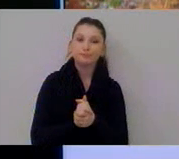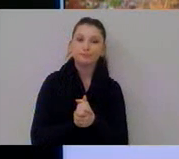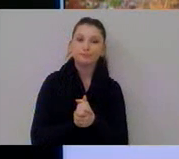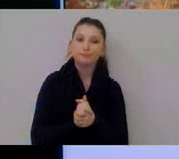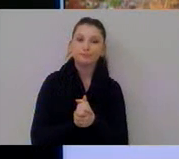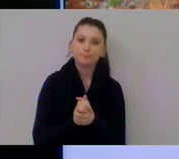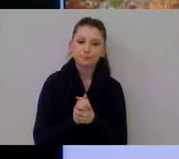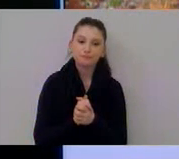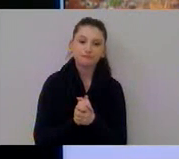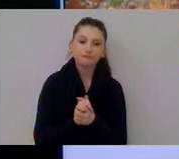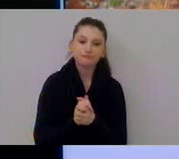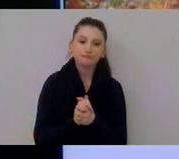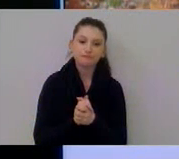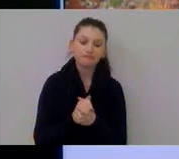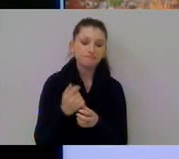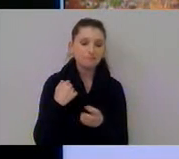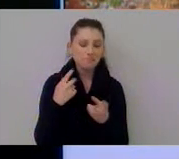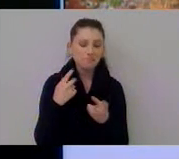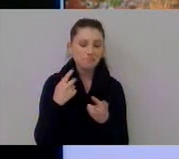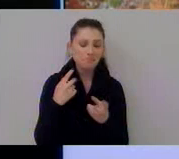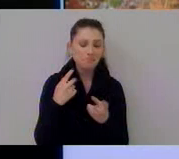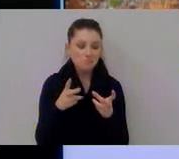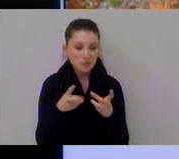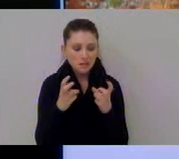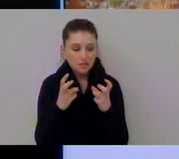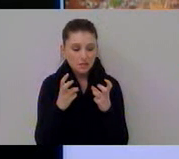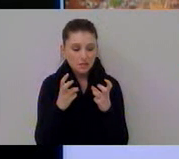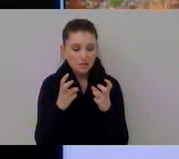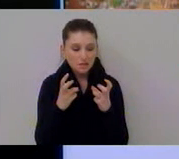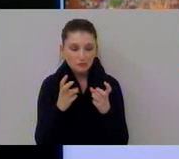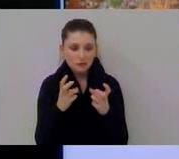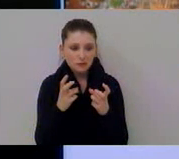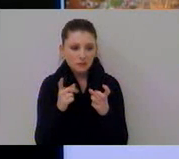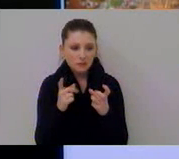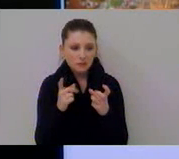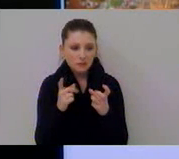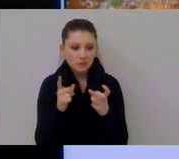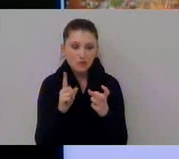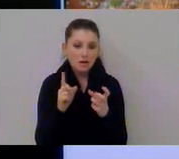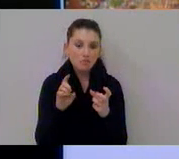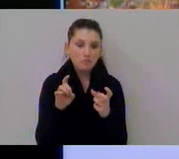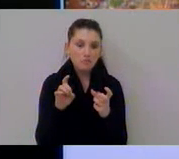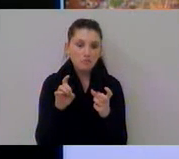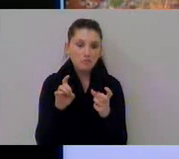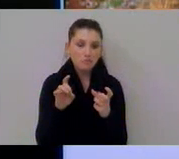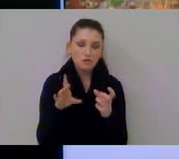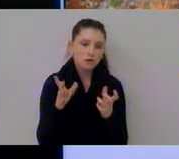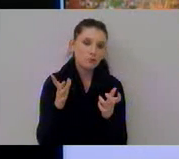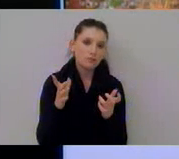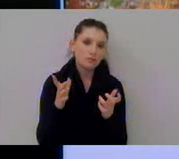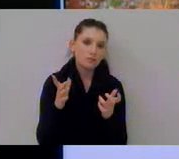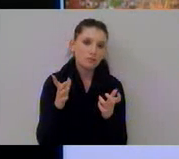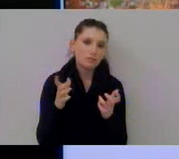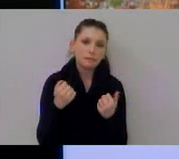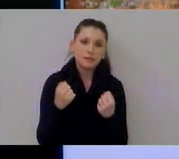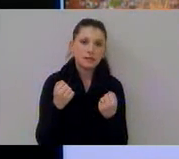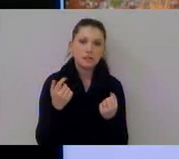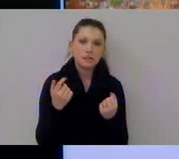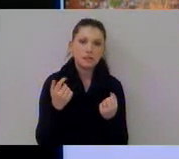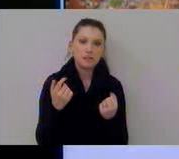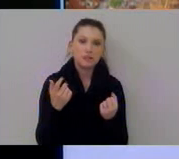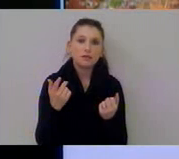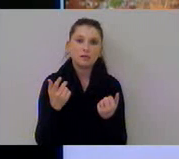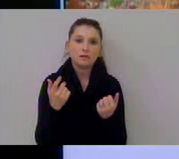não necessita apenas de um patrulhamento. Tem que fazer